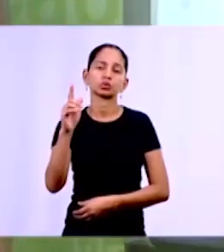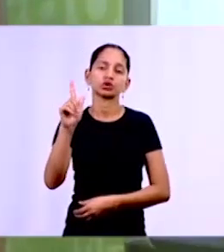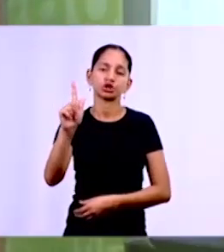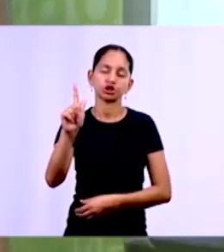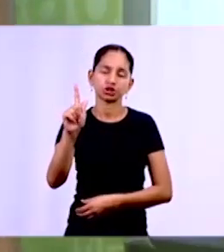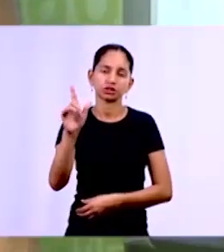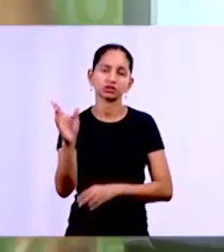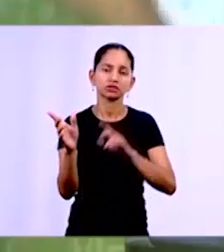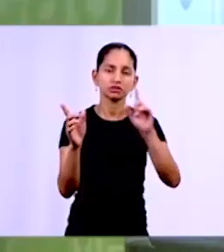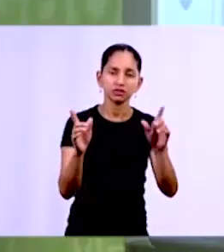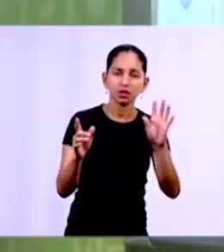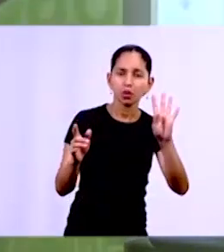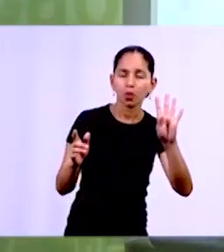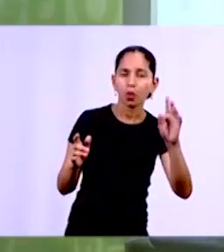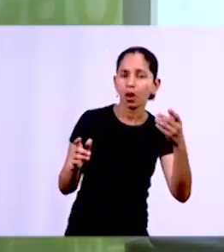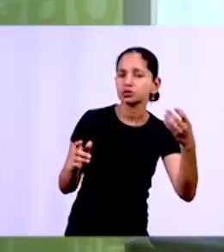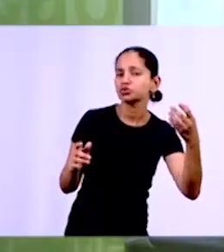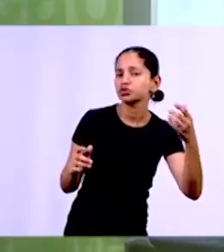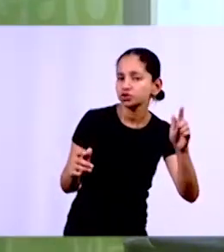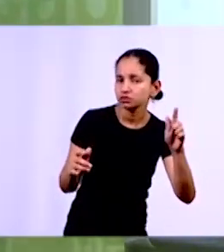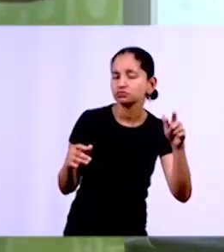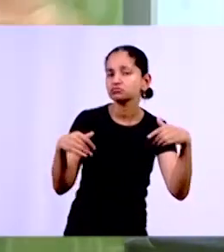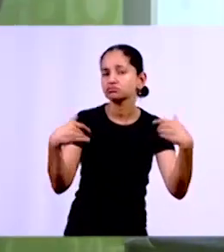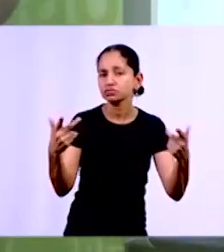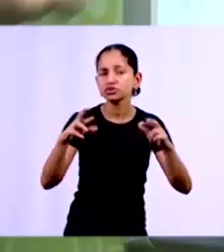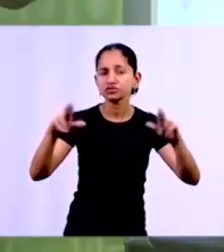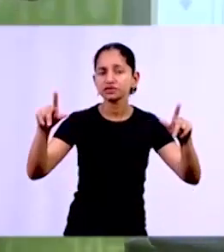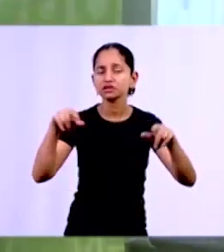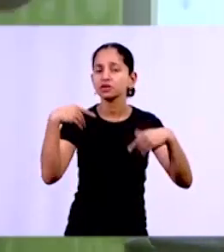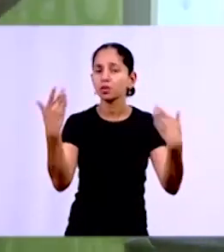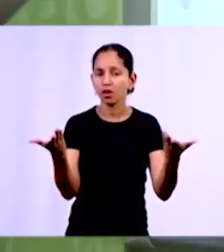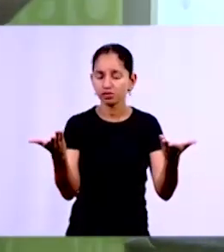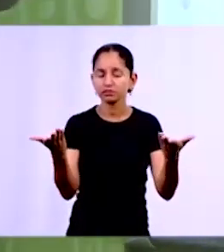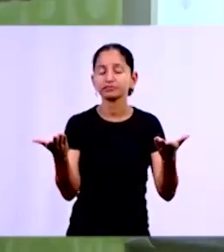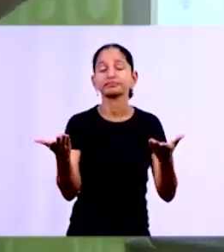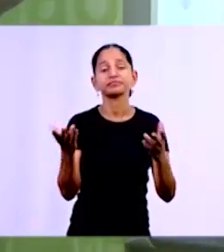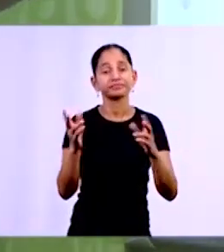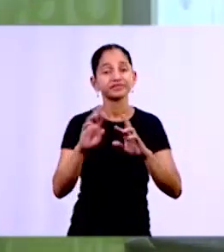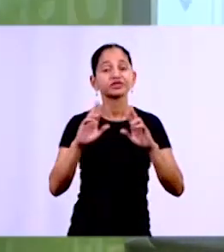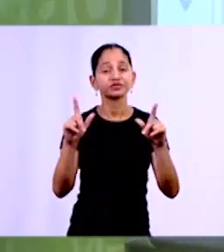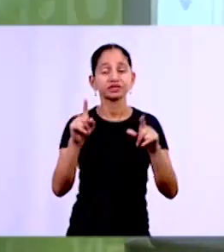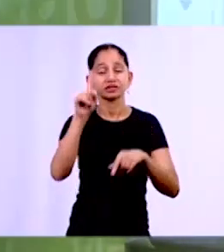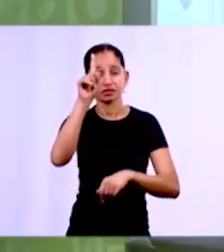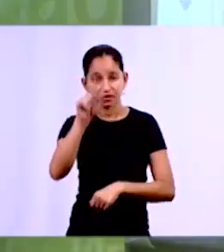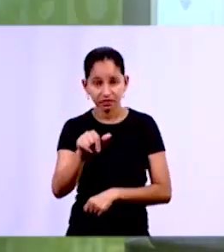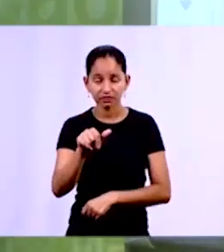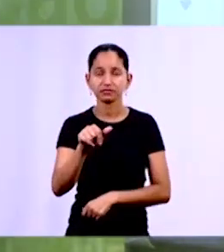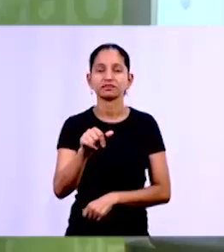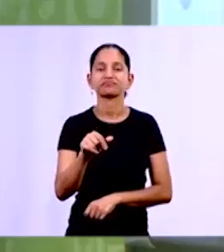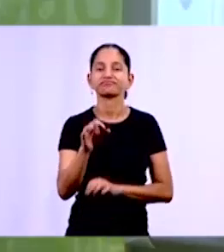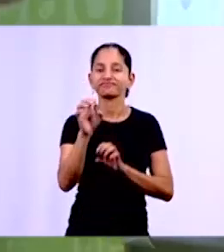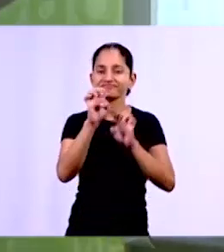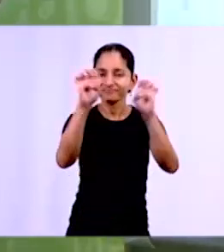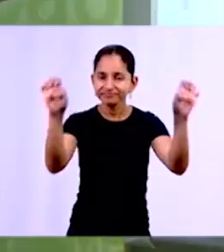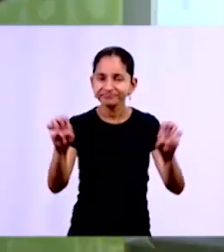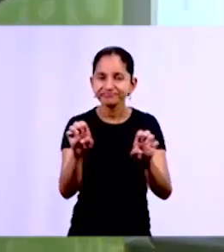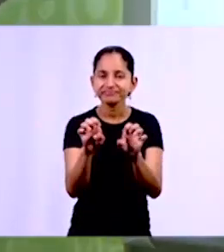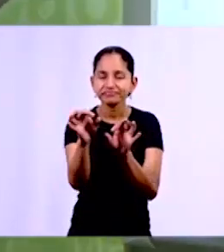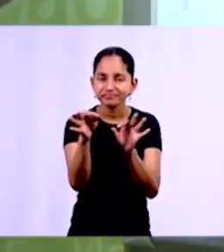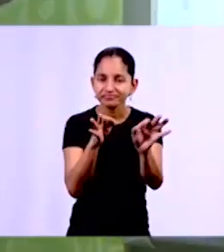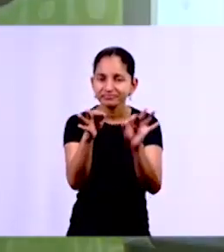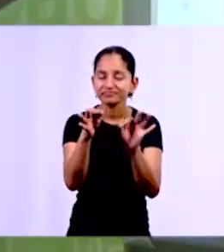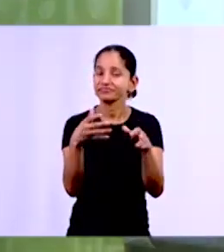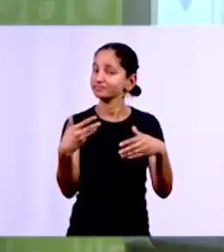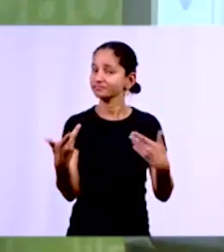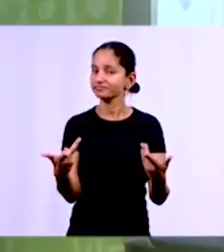que esse aqui custa R$1.000 e aquele custa R$4.000? Qual é a diferença? A diferença, gente, é a arquitetura. Lógico que, se a gente não conhecer